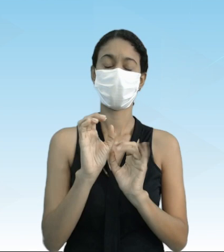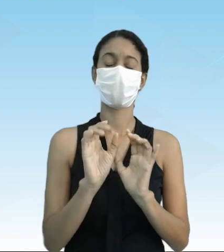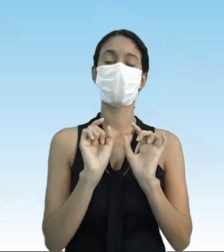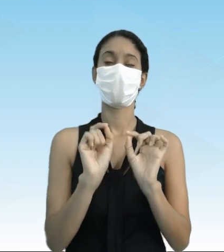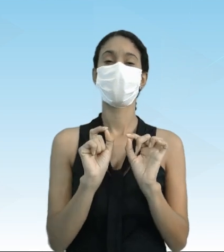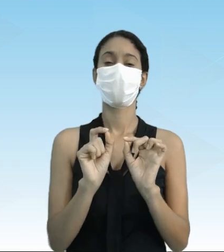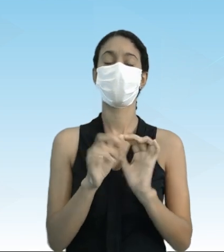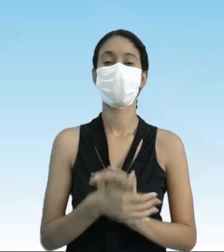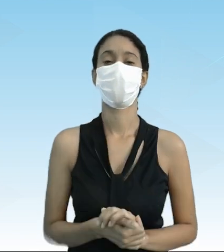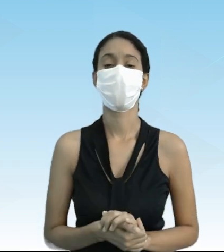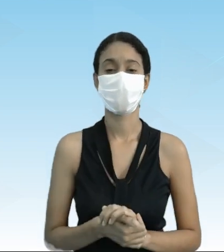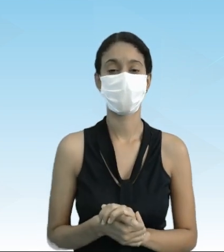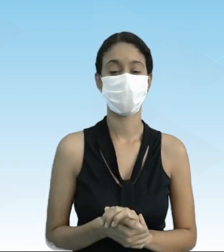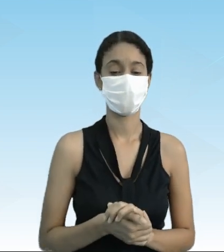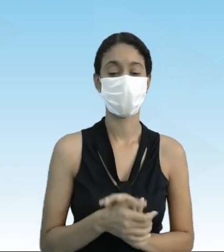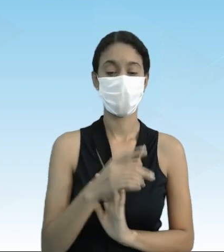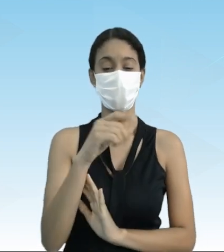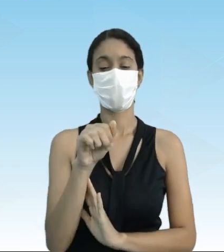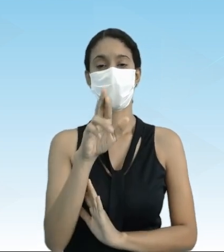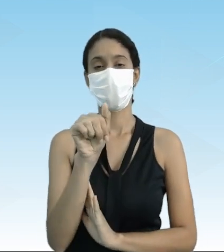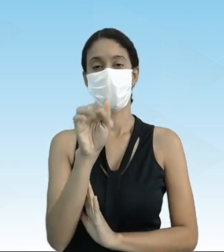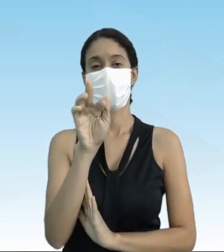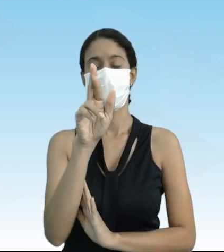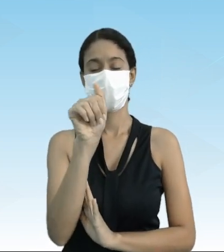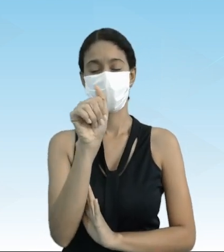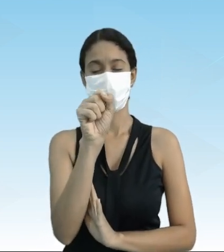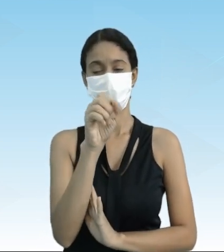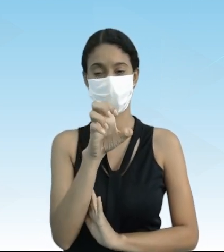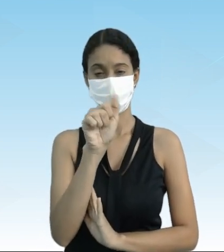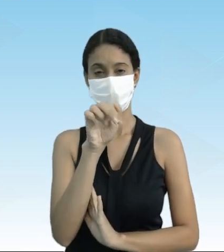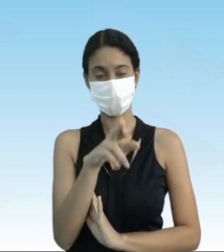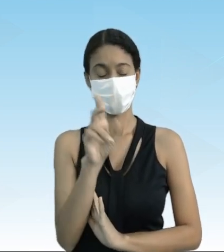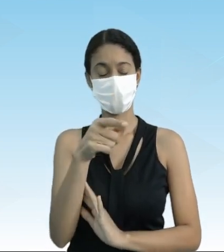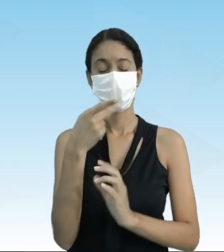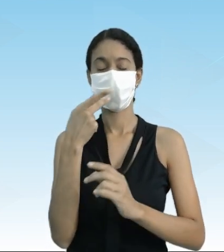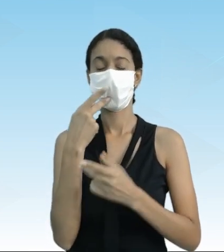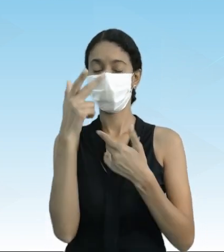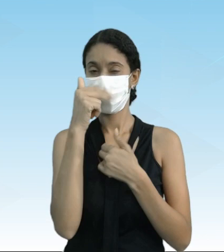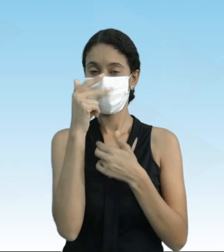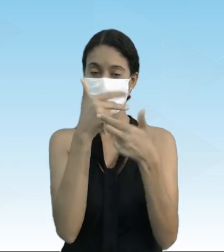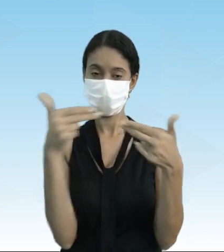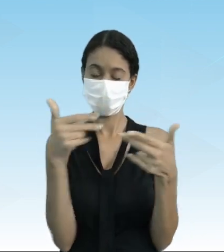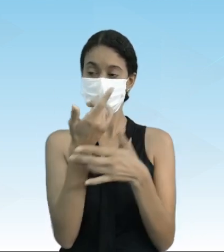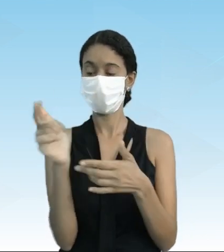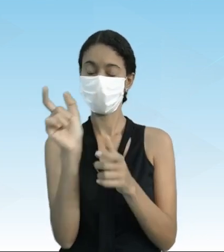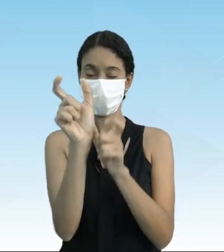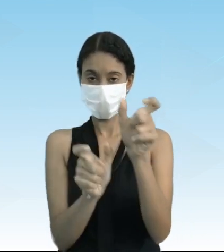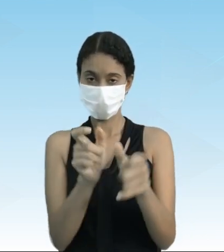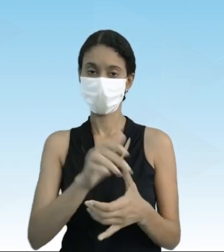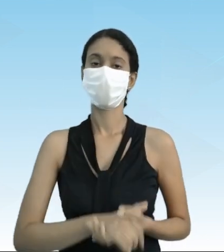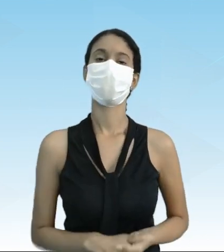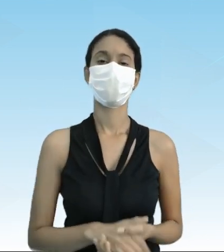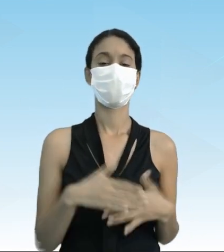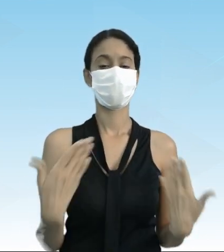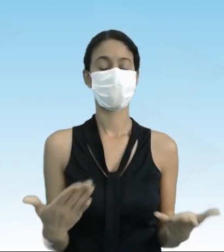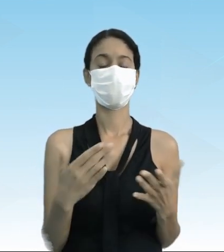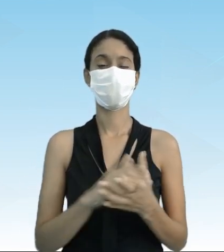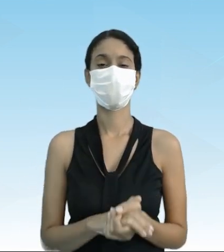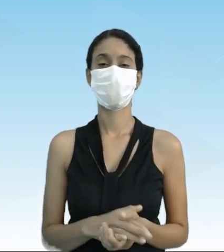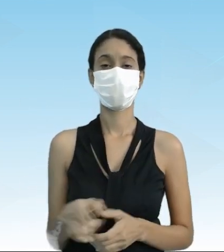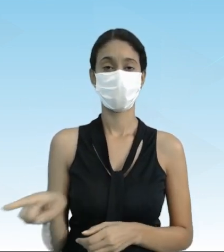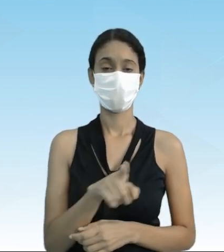esclarecimento. Então, parafrasear é falar a mesma coisa com outras palavras, certo? Então, você